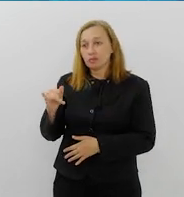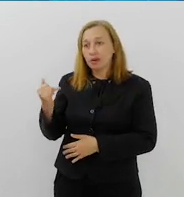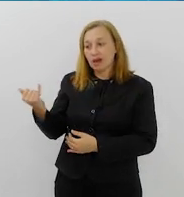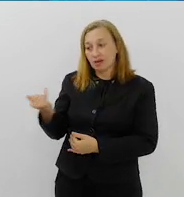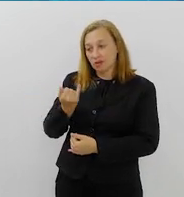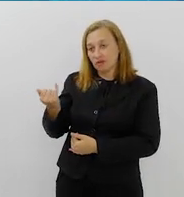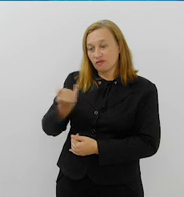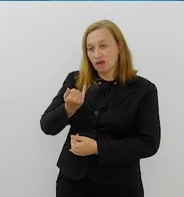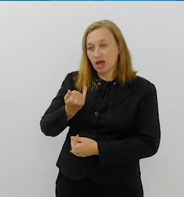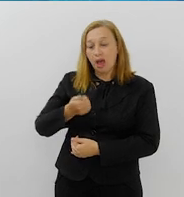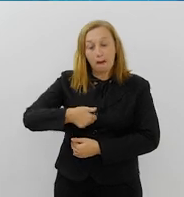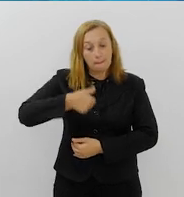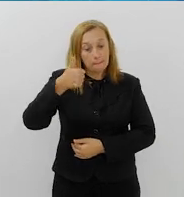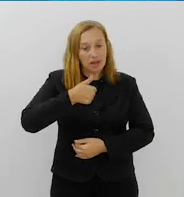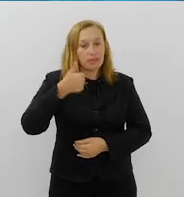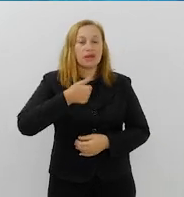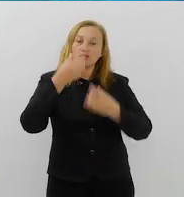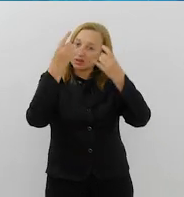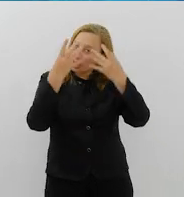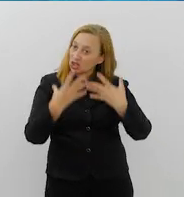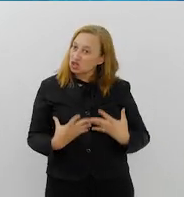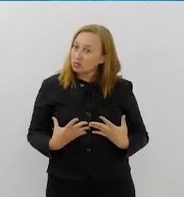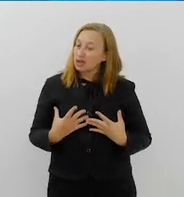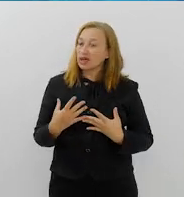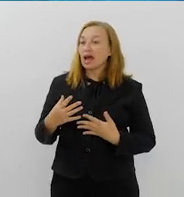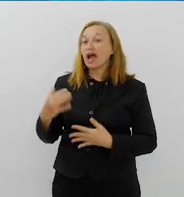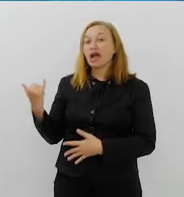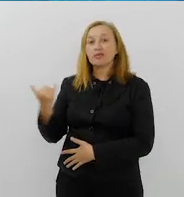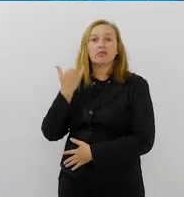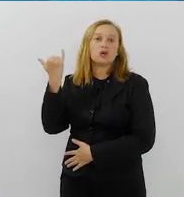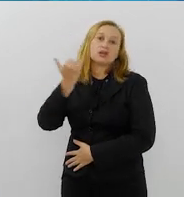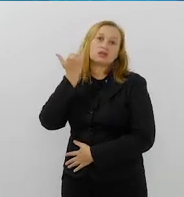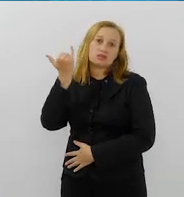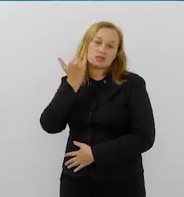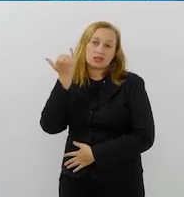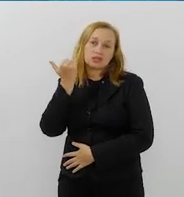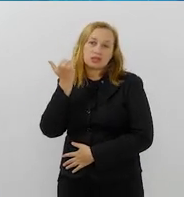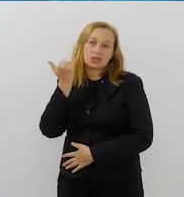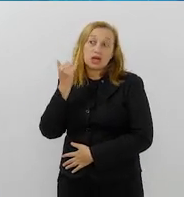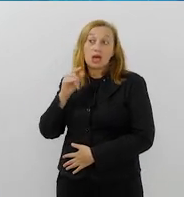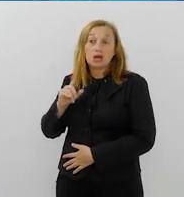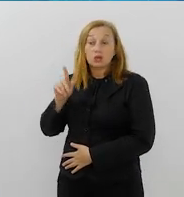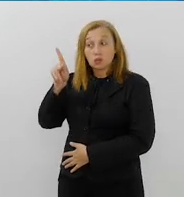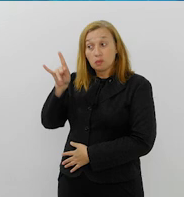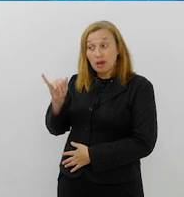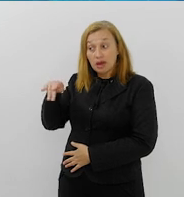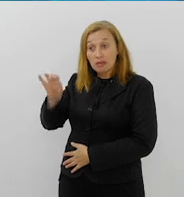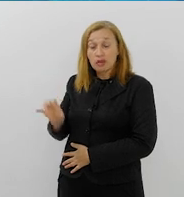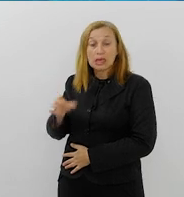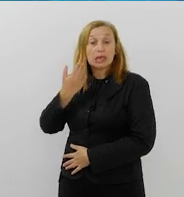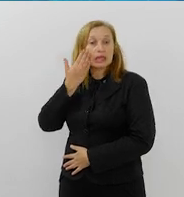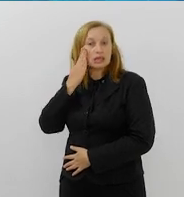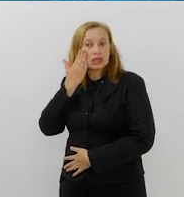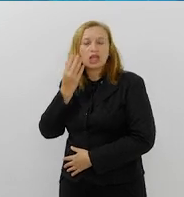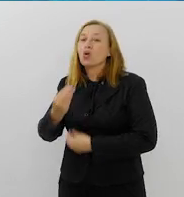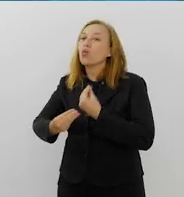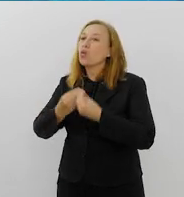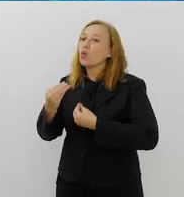me trazem esse questionamento, primeiro eu vou ter que explicar para eles a importância deles